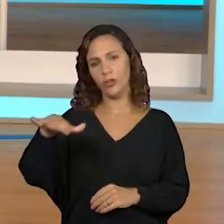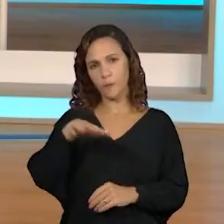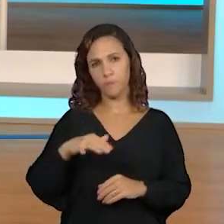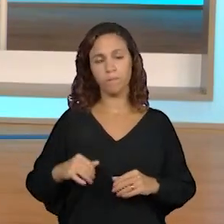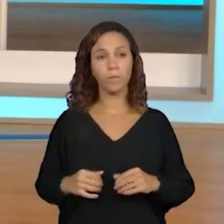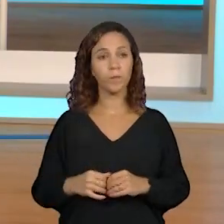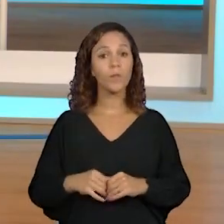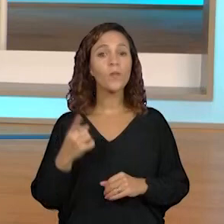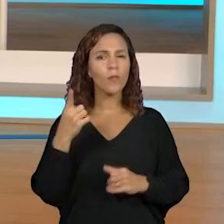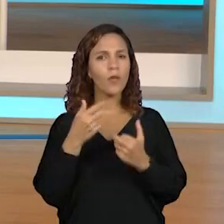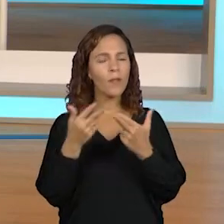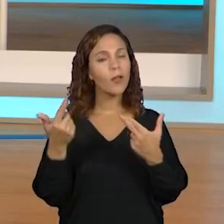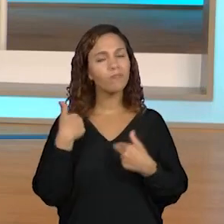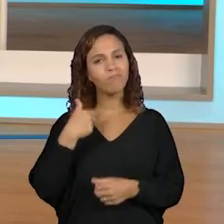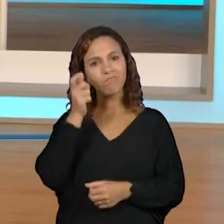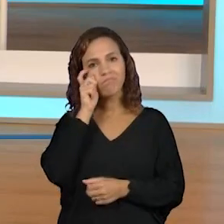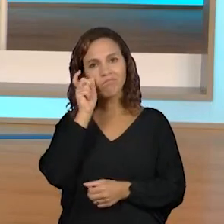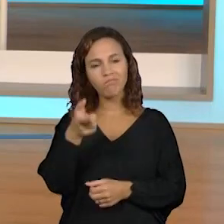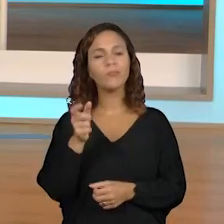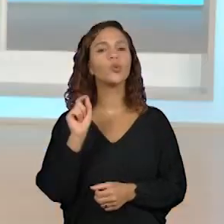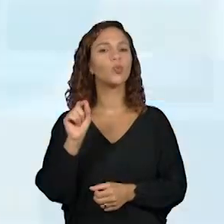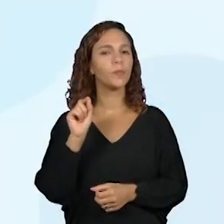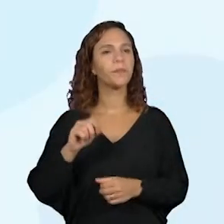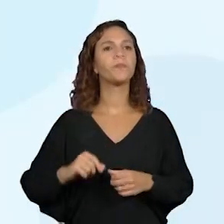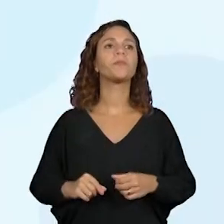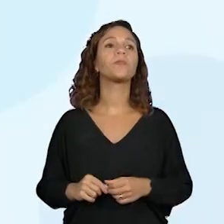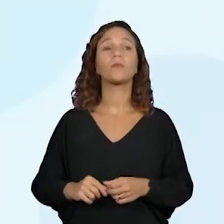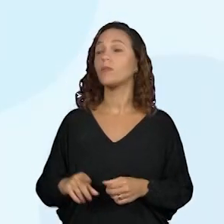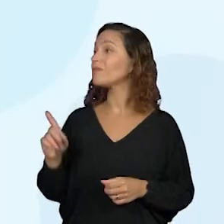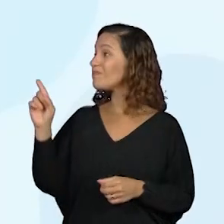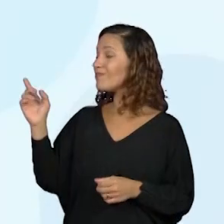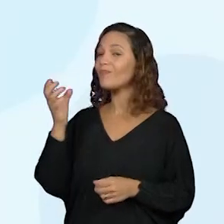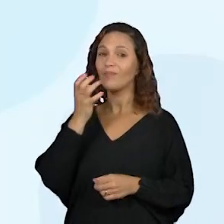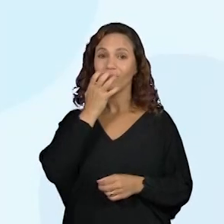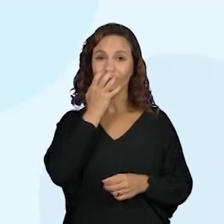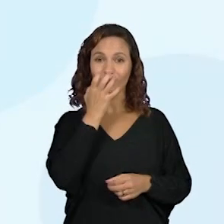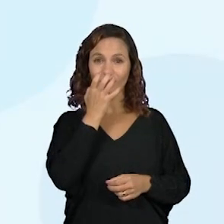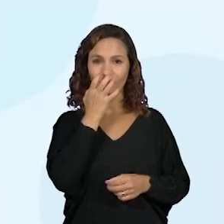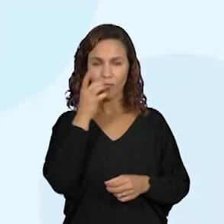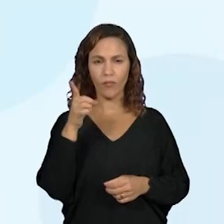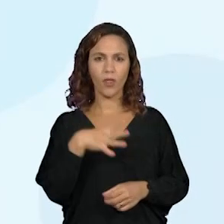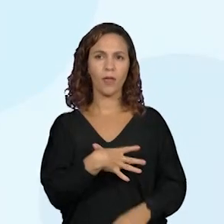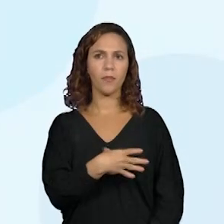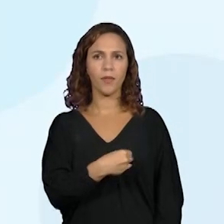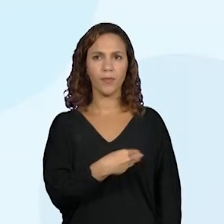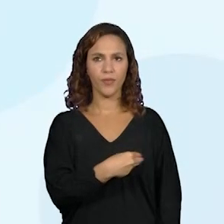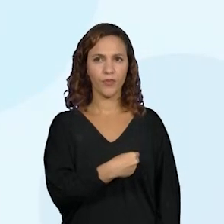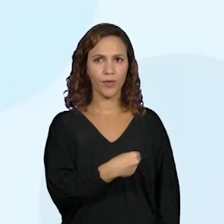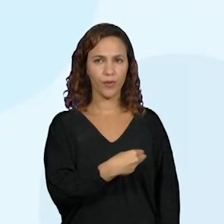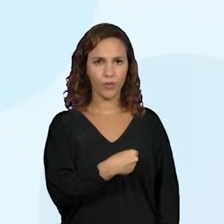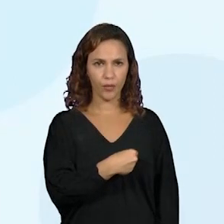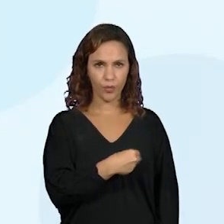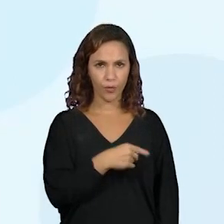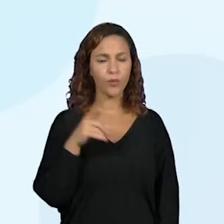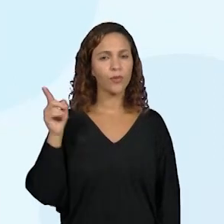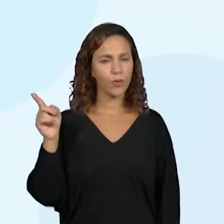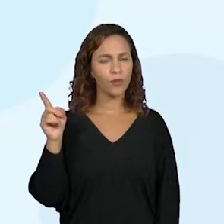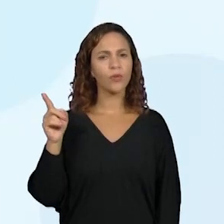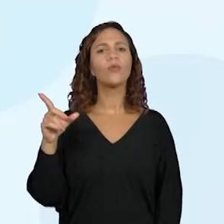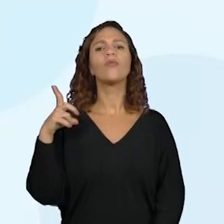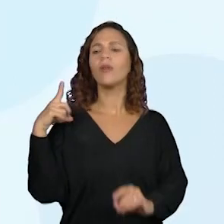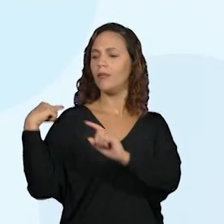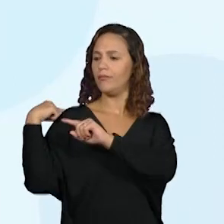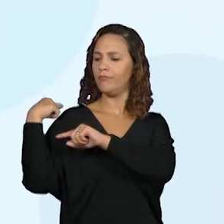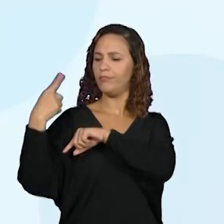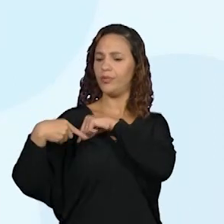uma coisa que me chamou muita atenção foi que o cão ele é um mamífero que faz parte